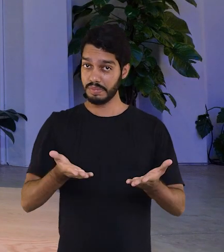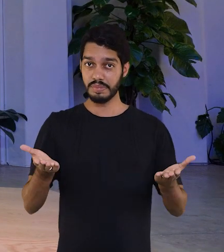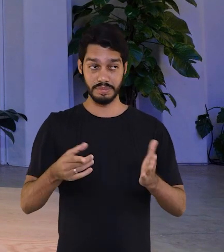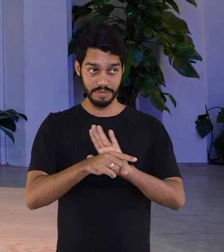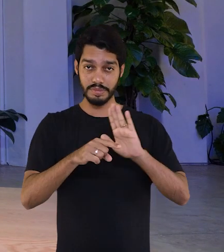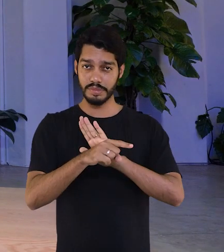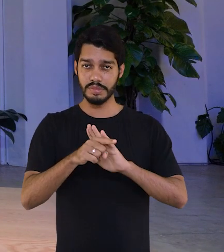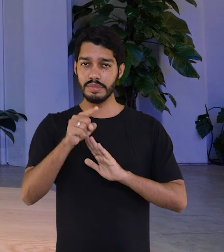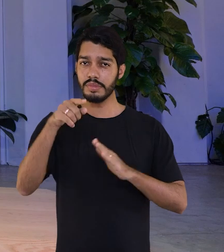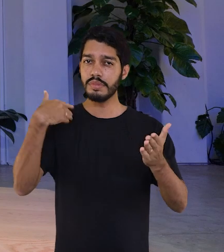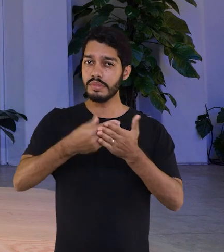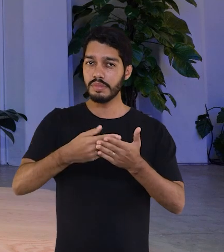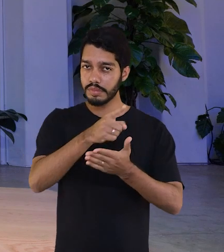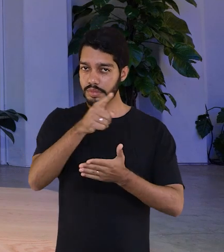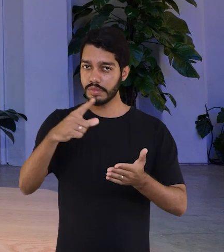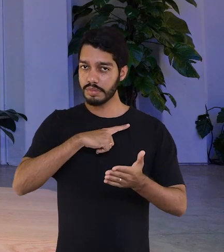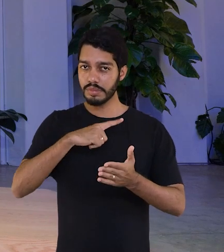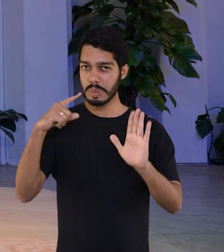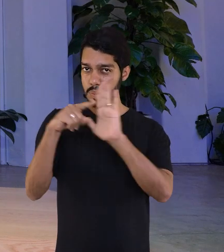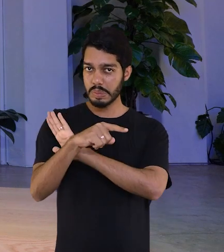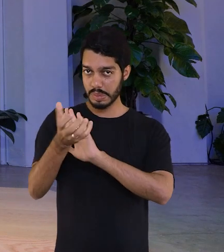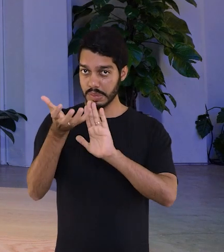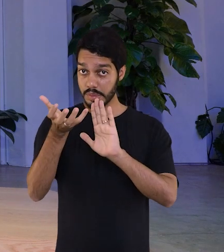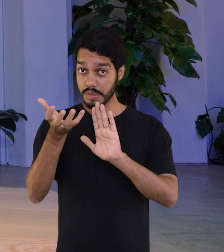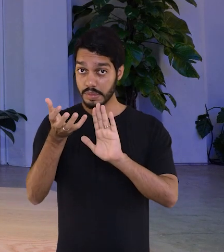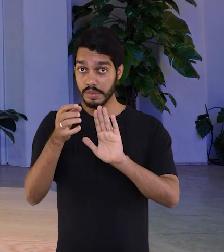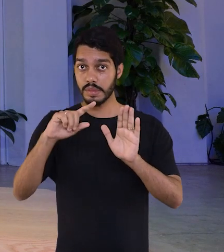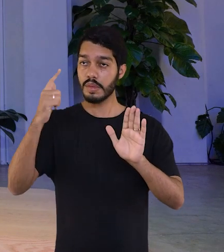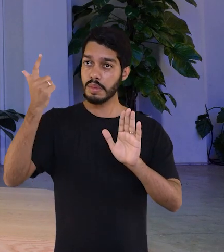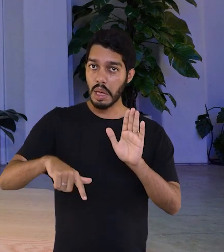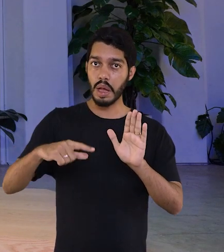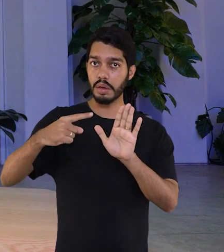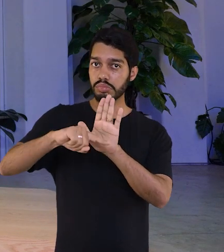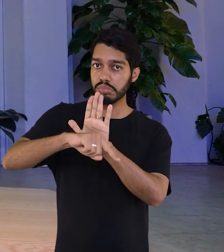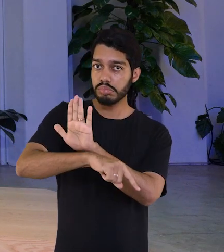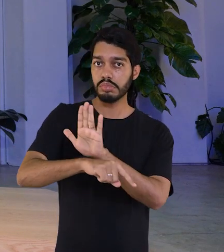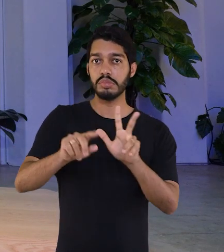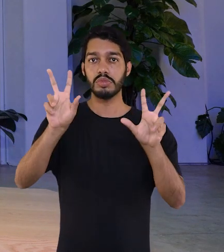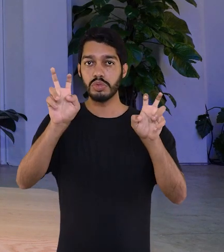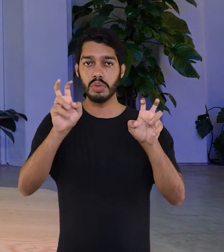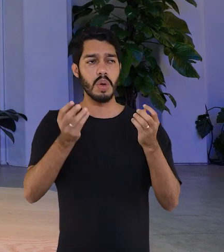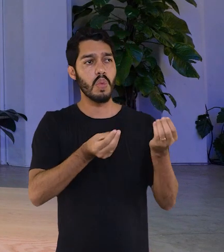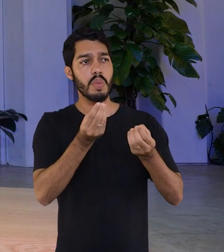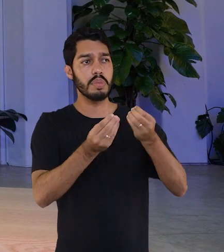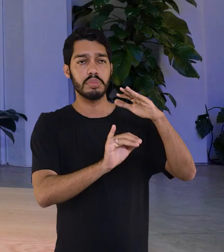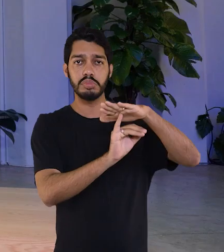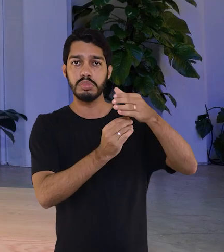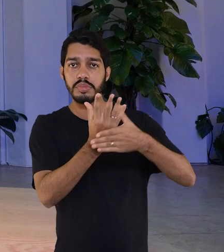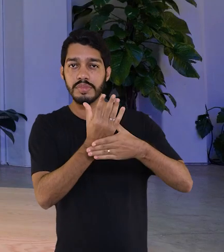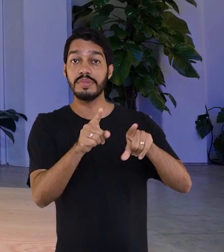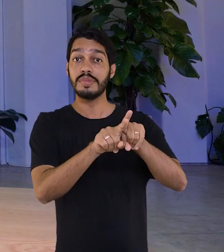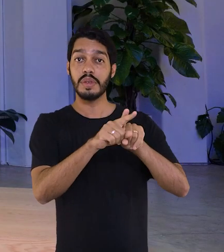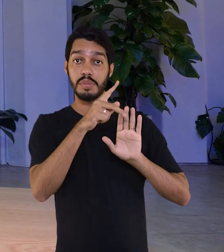Podemos abrir para as perguntas. Pessoal, até aqui, alguém tem alguma pergunta que vocês queiram fazer para a gente? Quem sabe um aprofundamento um pouco maior, tanto na fundação,